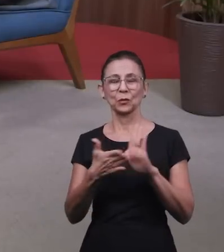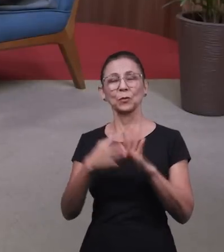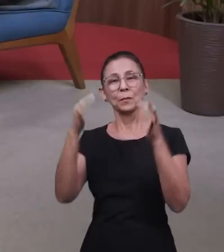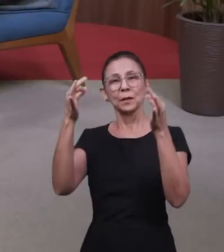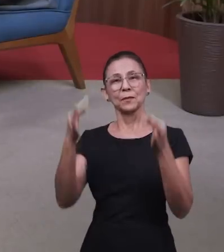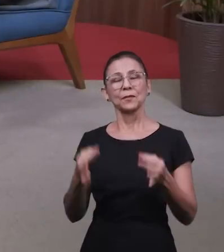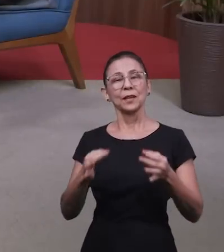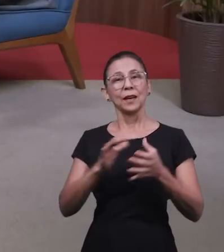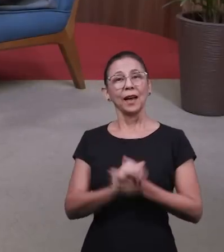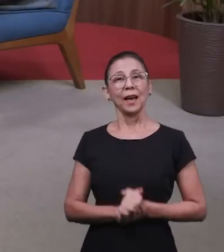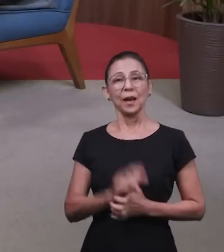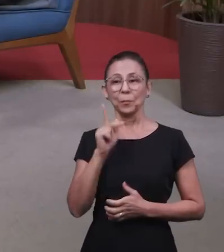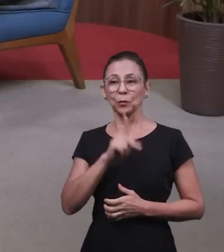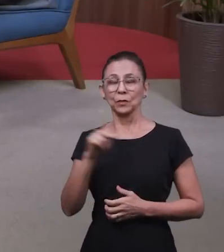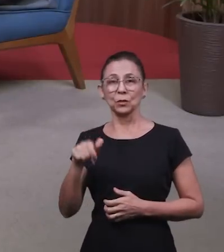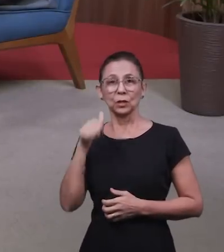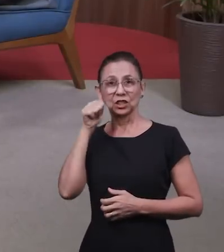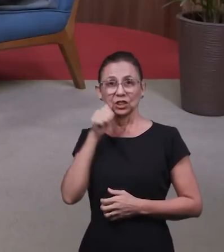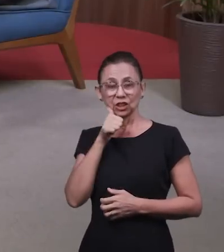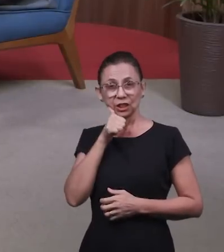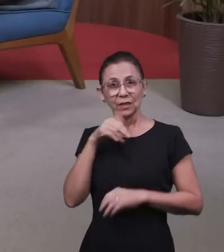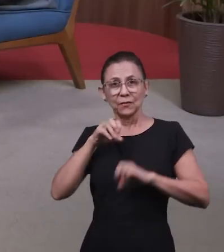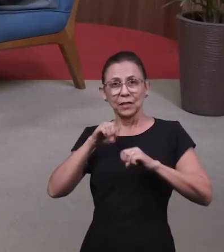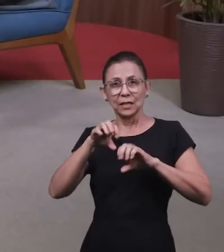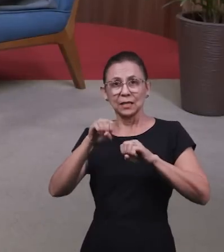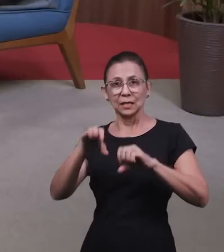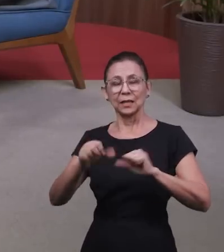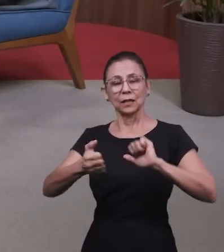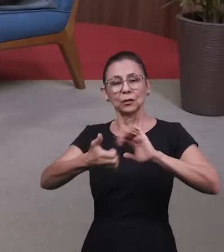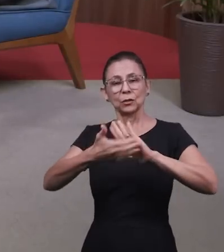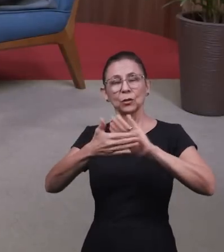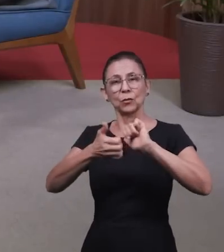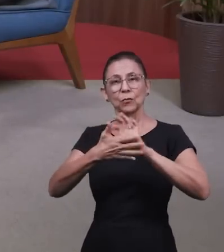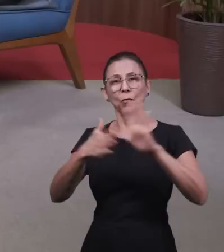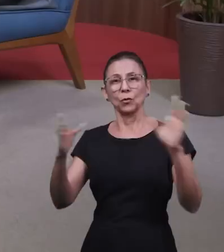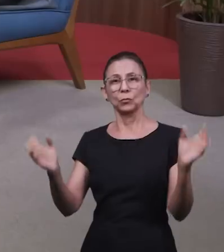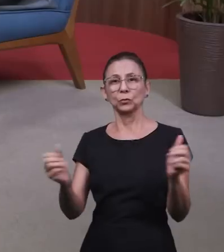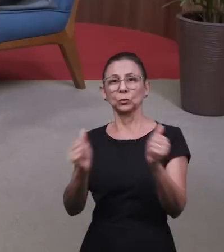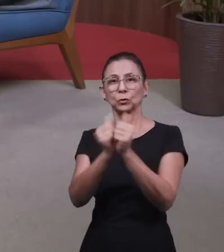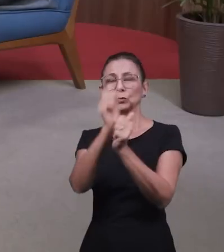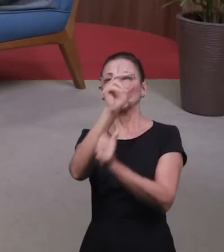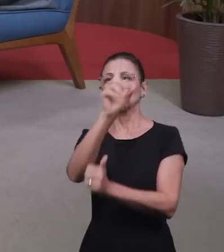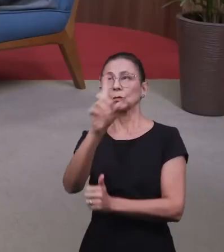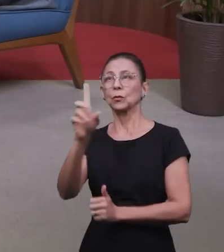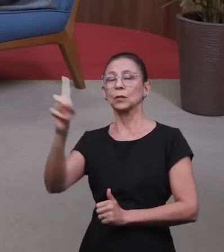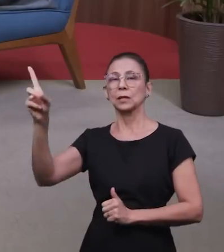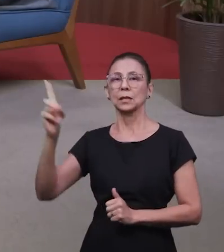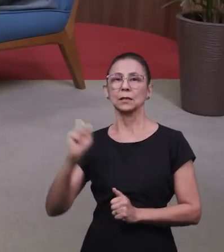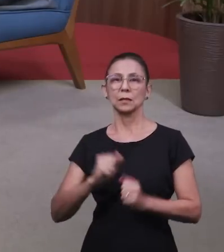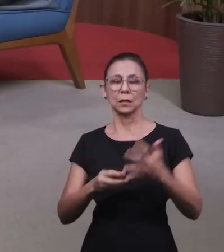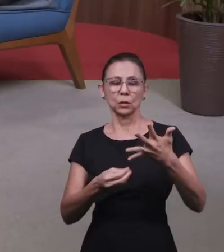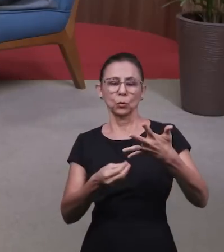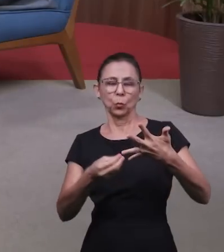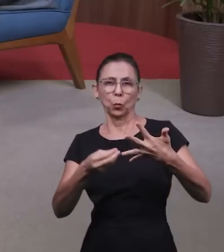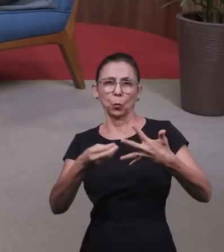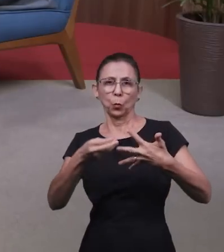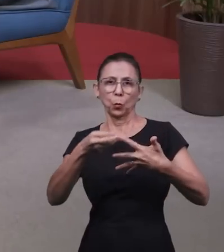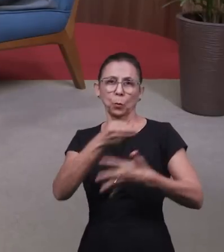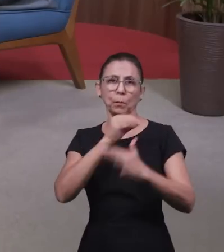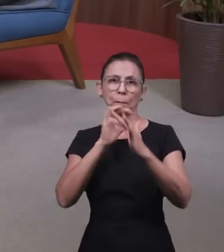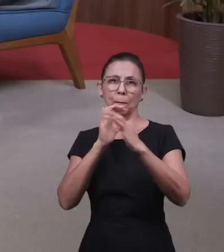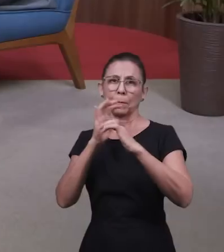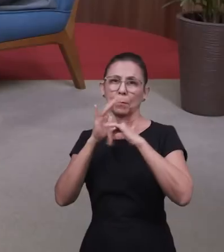Janaína Zumac vai nos ensinar a introdução do louvor ao lado de Deus, com as posições das notas para